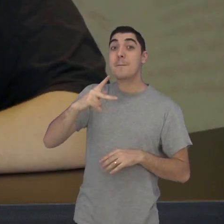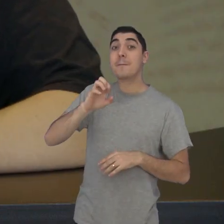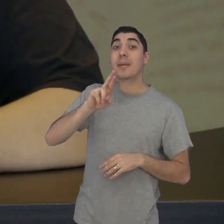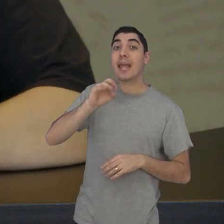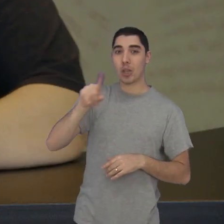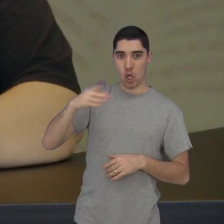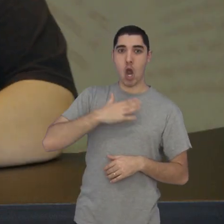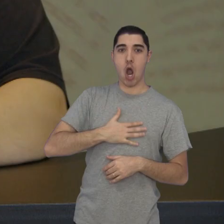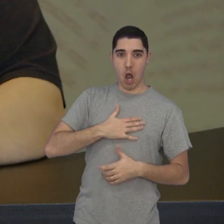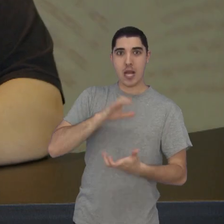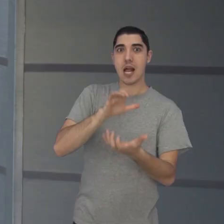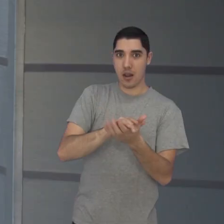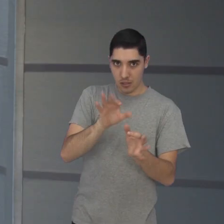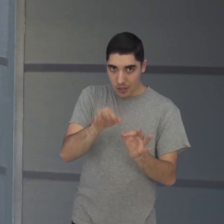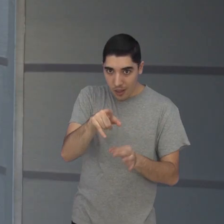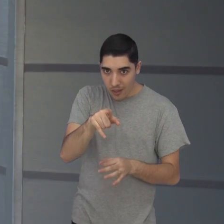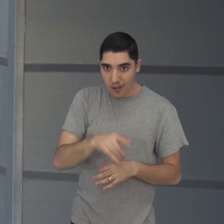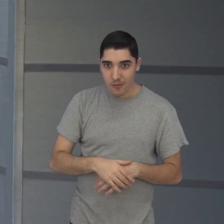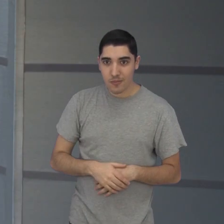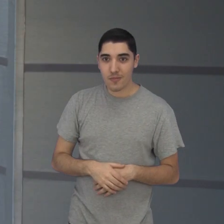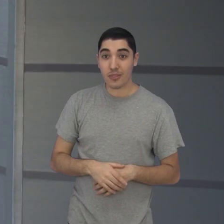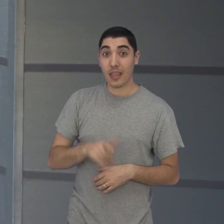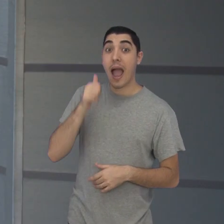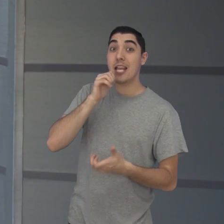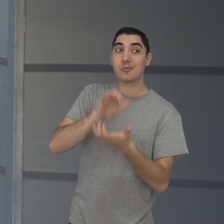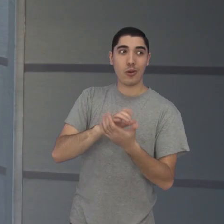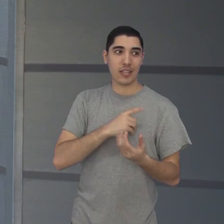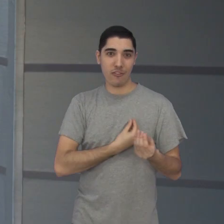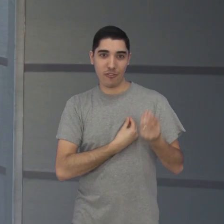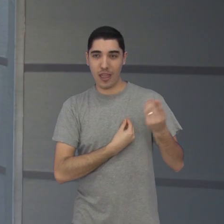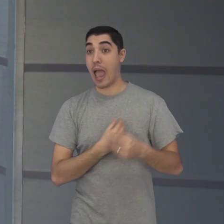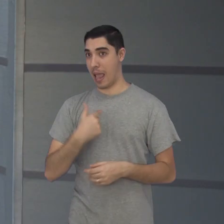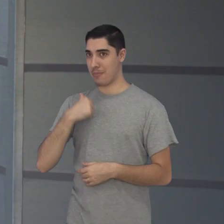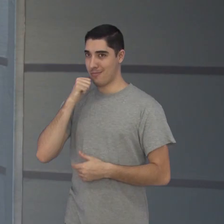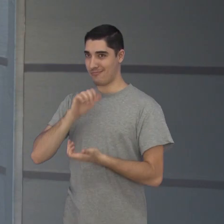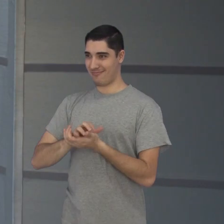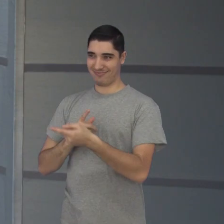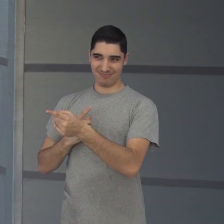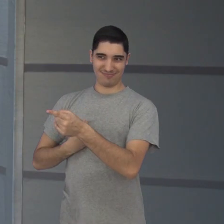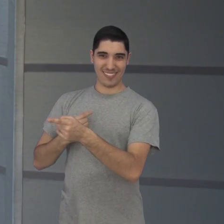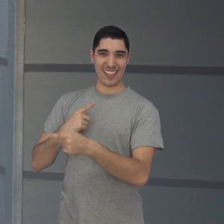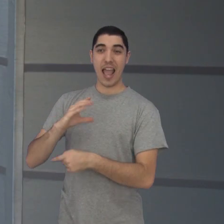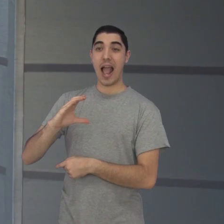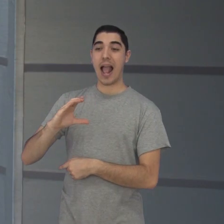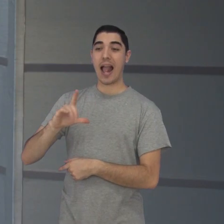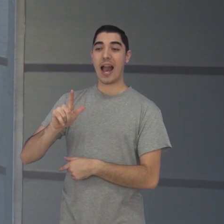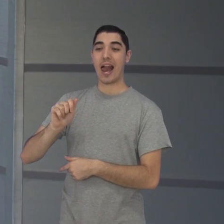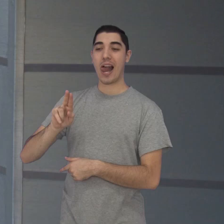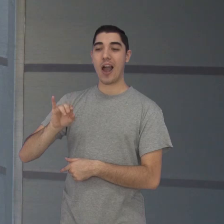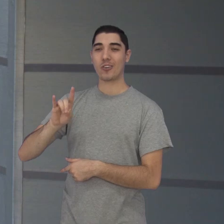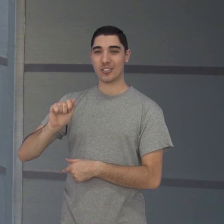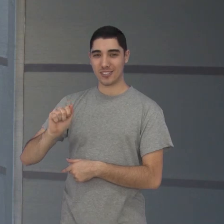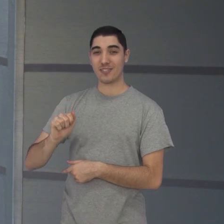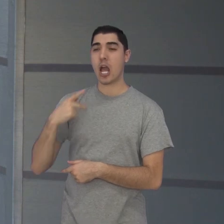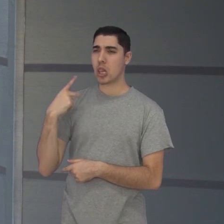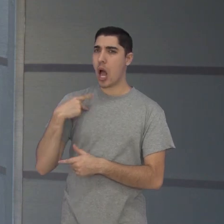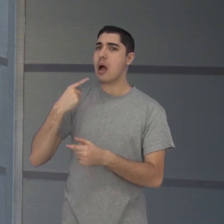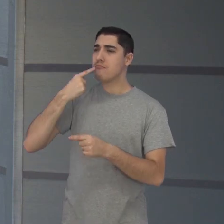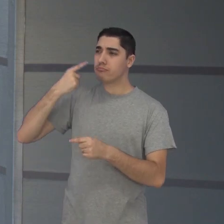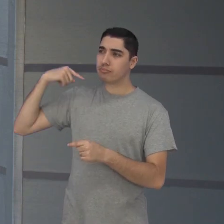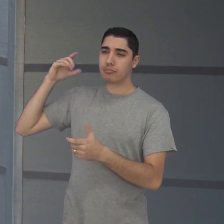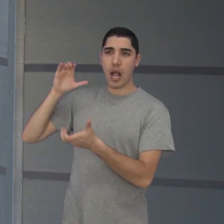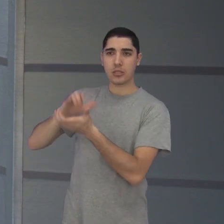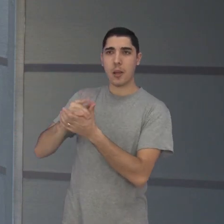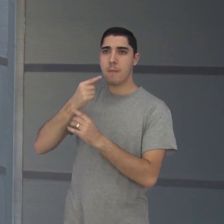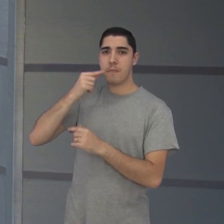Pedro, inclusive, o Pedro gosta de ser casado, né? Não, e eu faz pouco Mariana tempo. tá aqui, não é não? É, a minha mulher tá aí, a cara dela. Não, nós somos casados